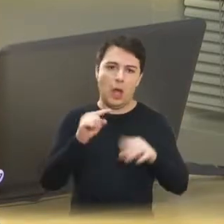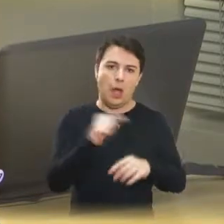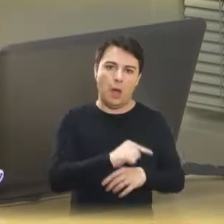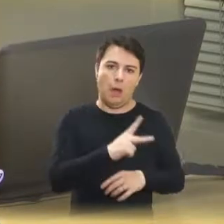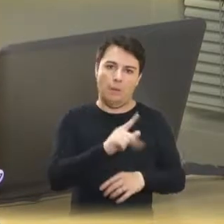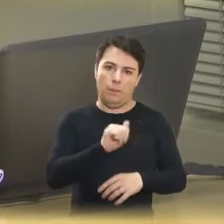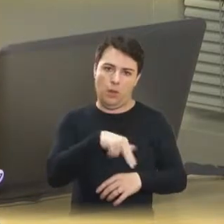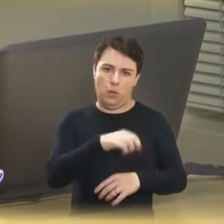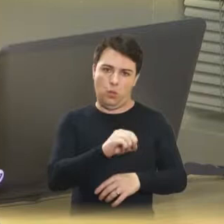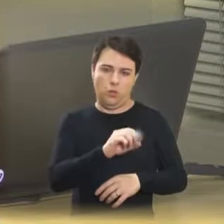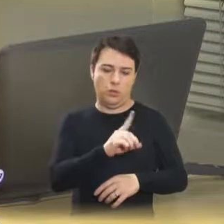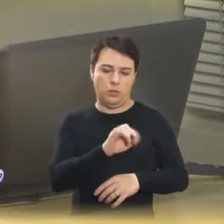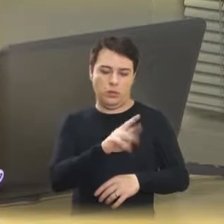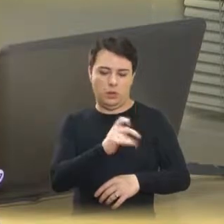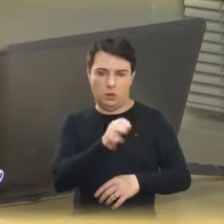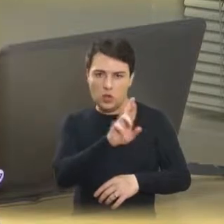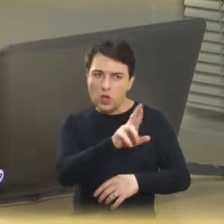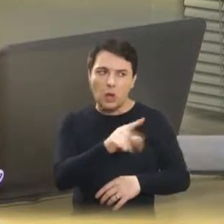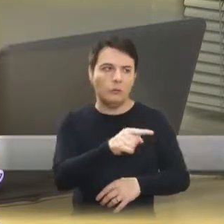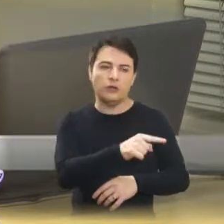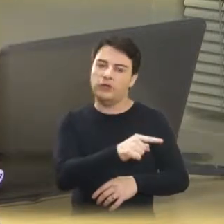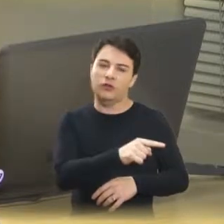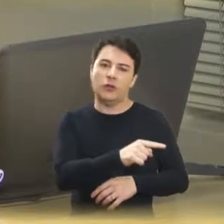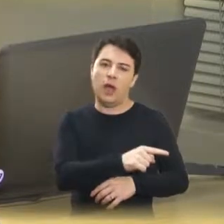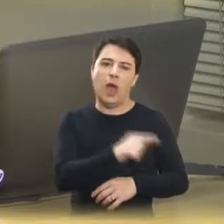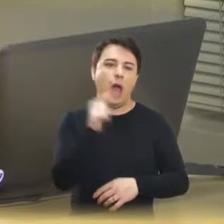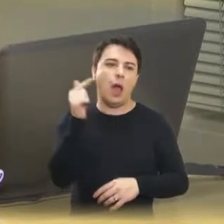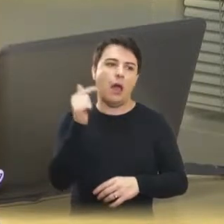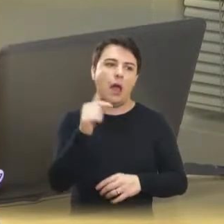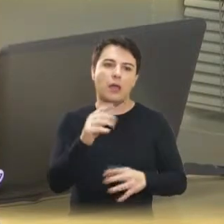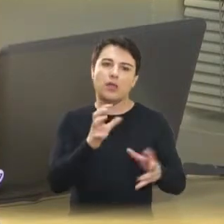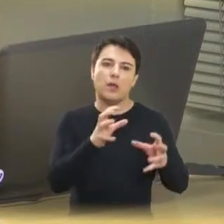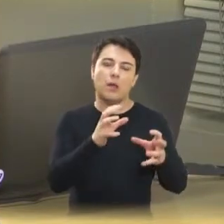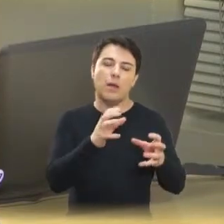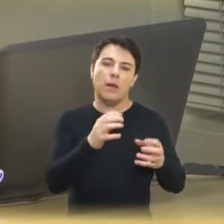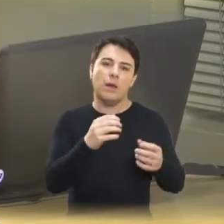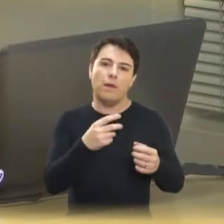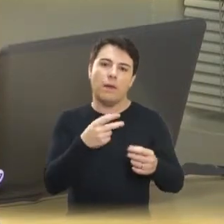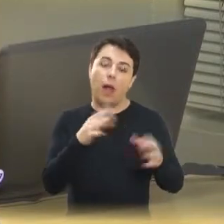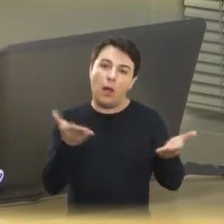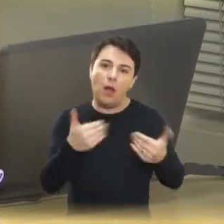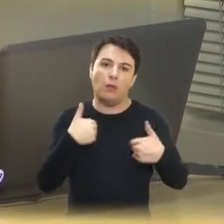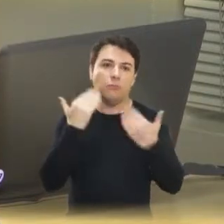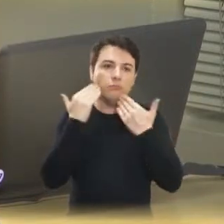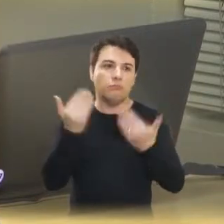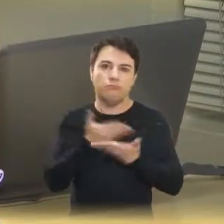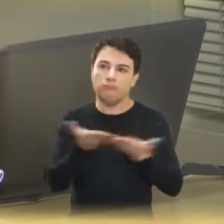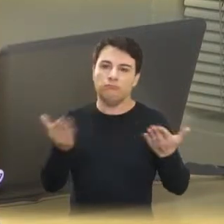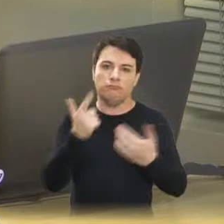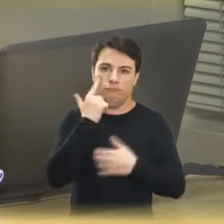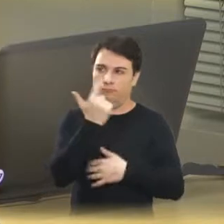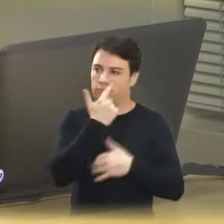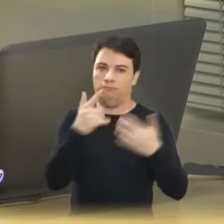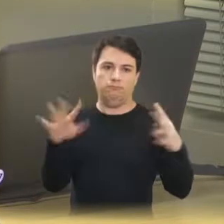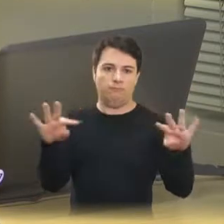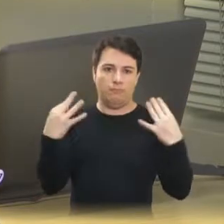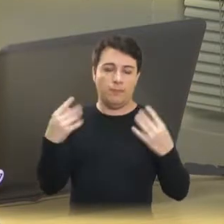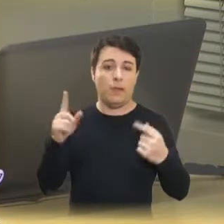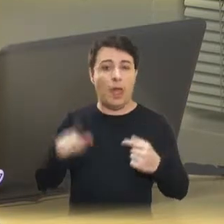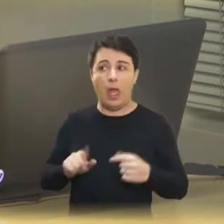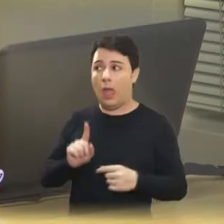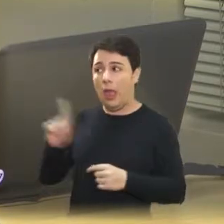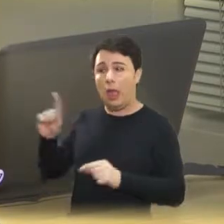segura. Não segura os problemas urbanos. Tá? Bom, eu agradeço a atenção de vocês. Essa é